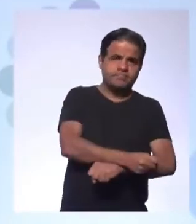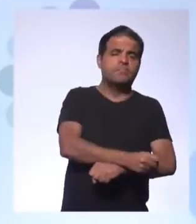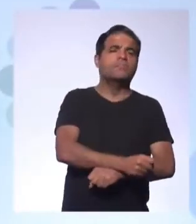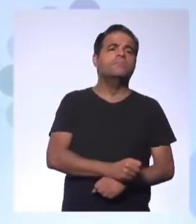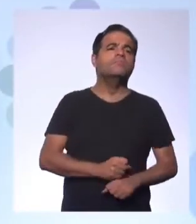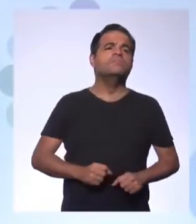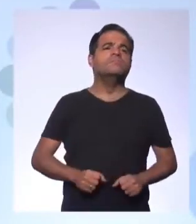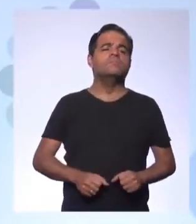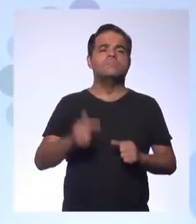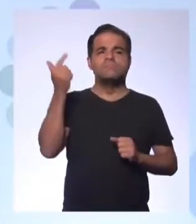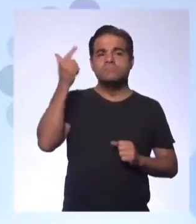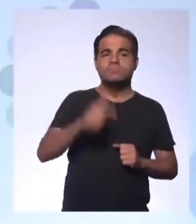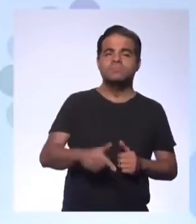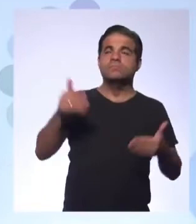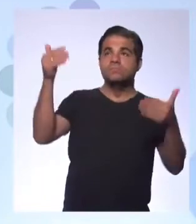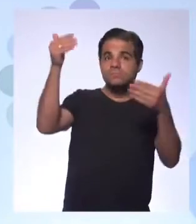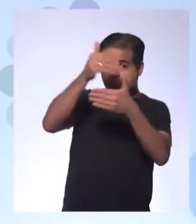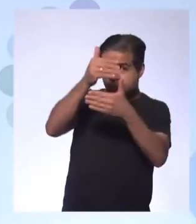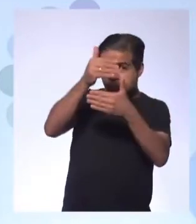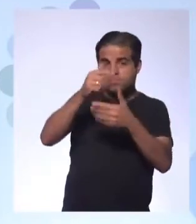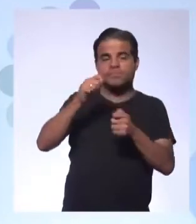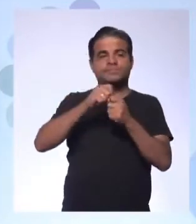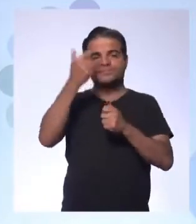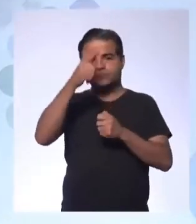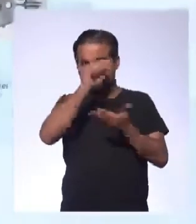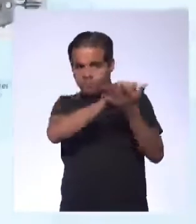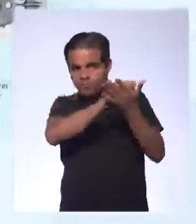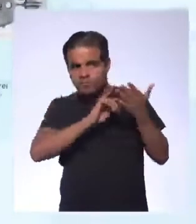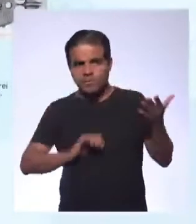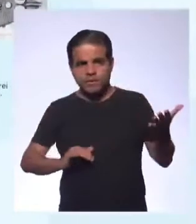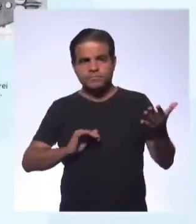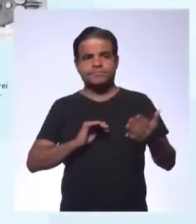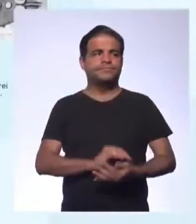Vamos então para a próxima tela e nós vamos fazer mais uma atividade.